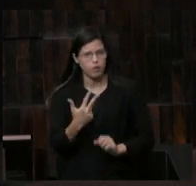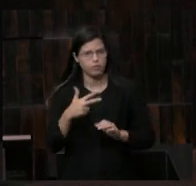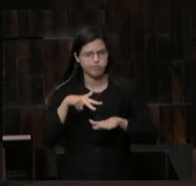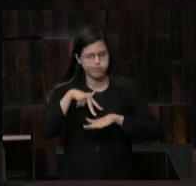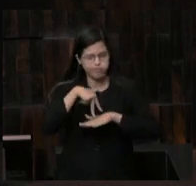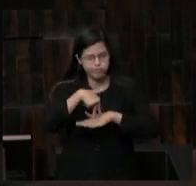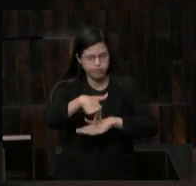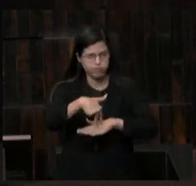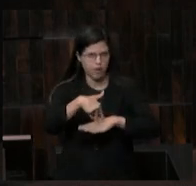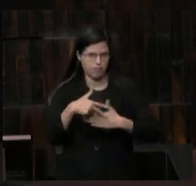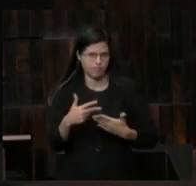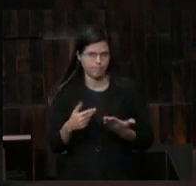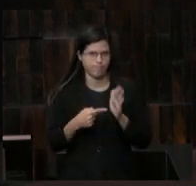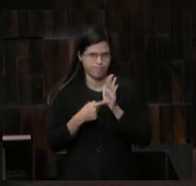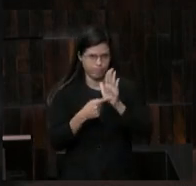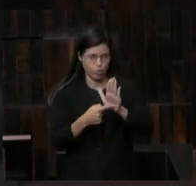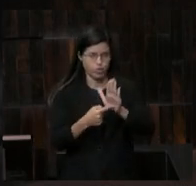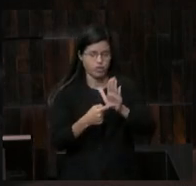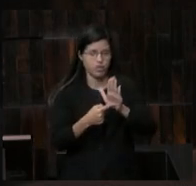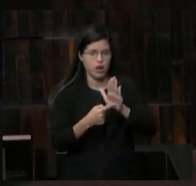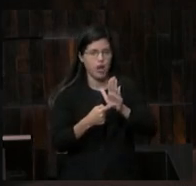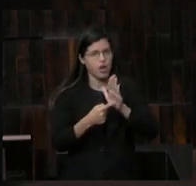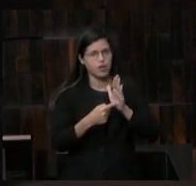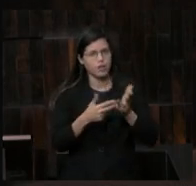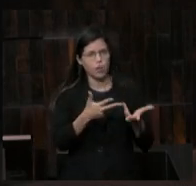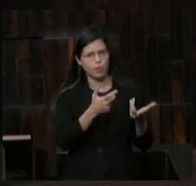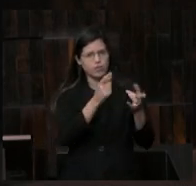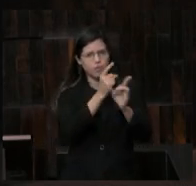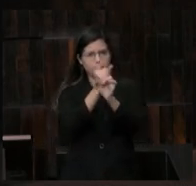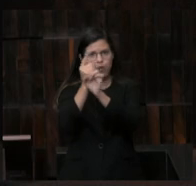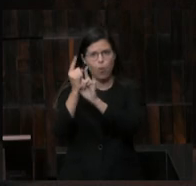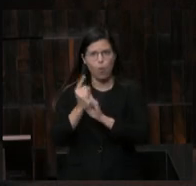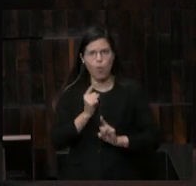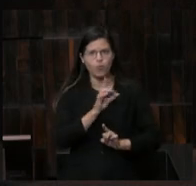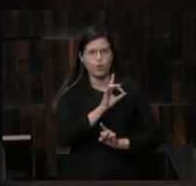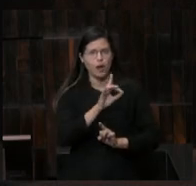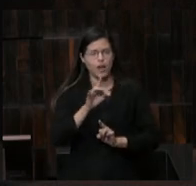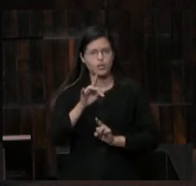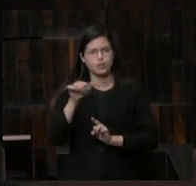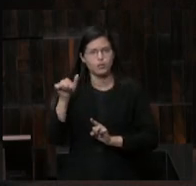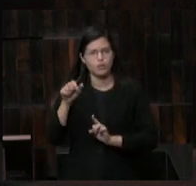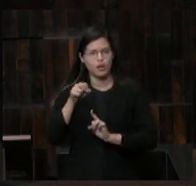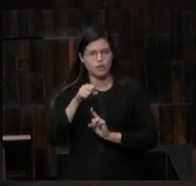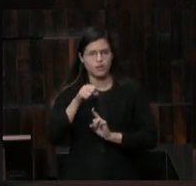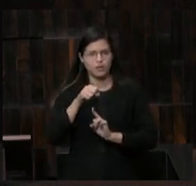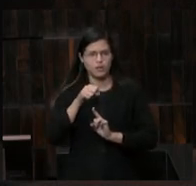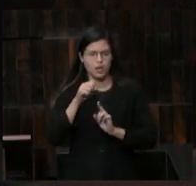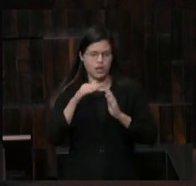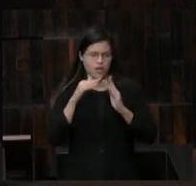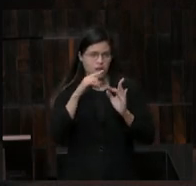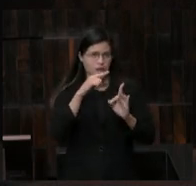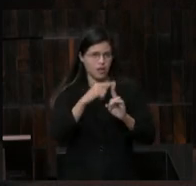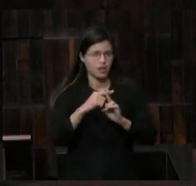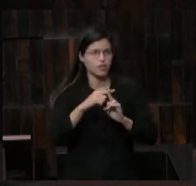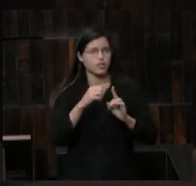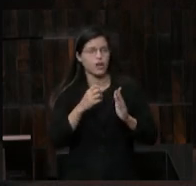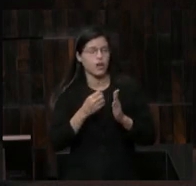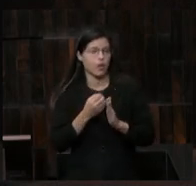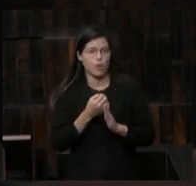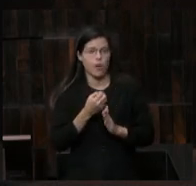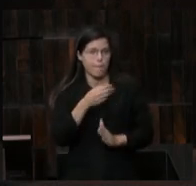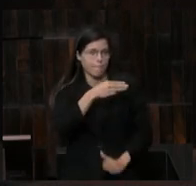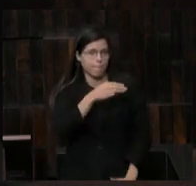percebo isso a cada encontro com meus paroquianos, na minha paróquia, quantas mães que ainda têm o preconceito.